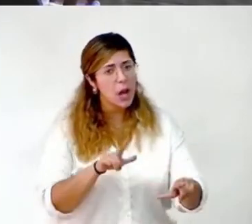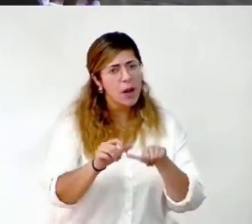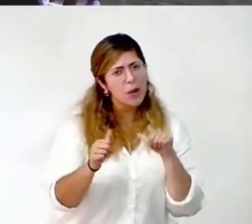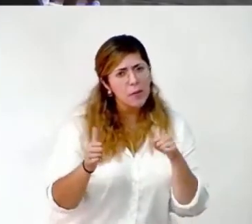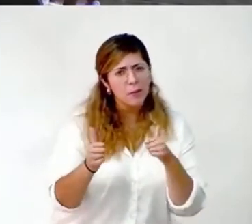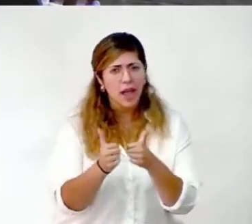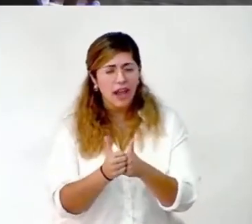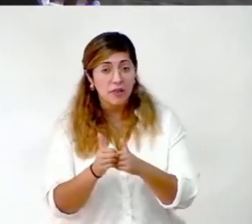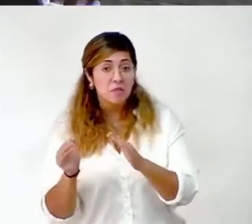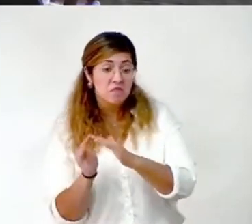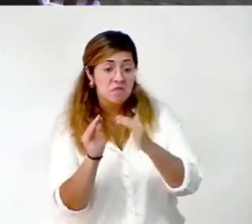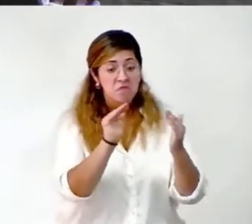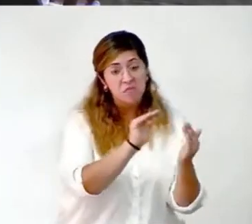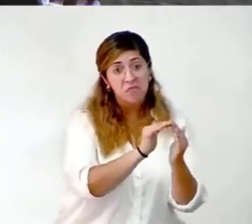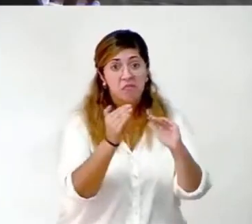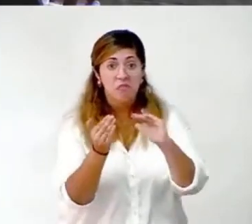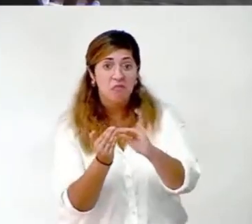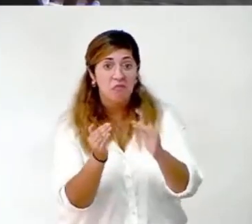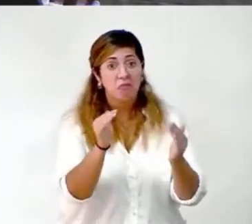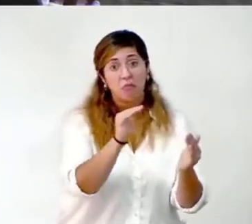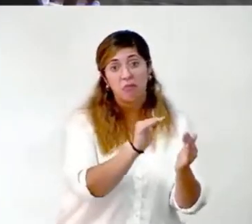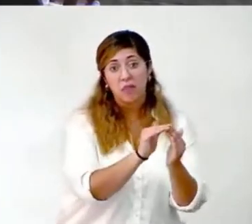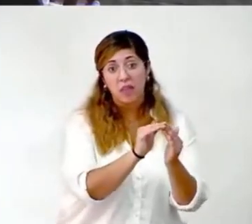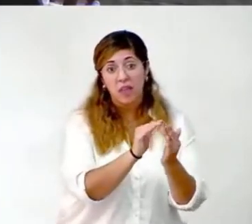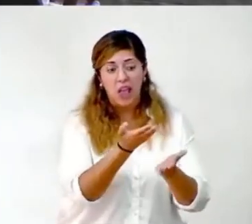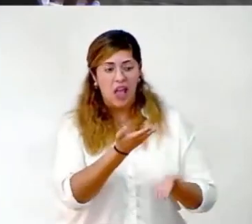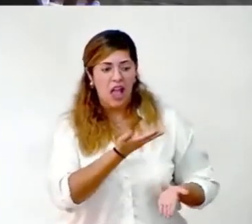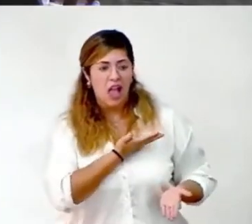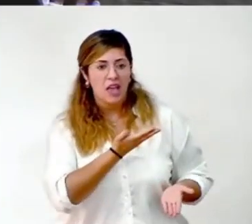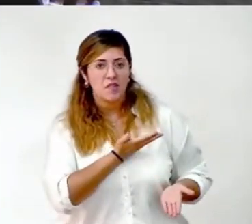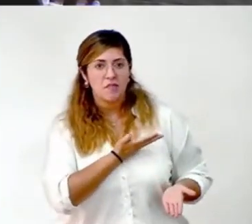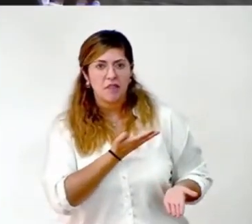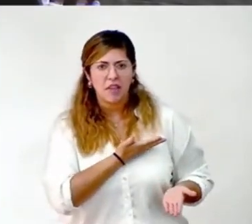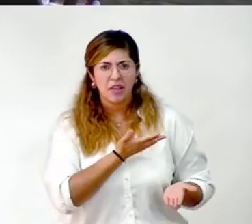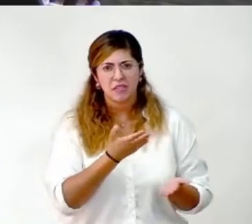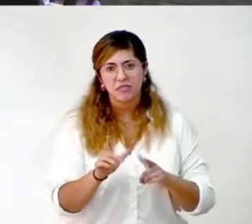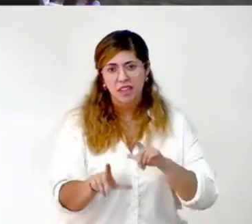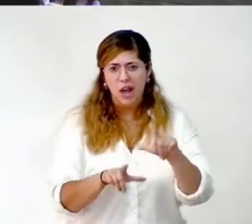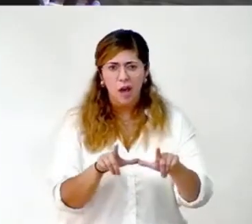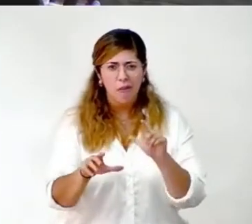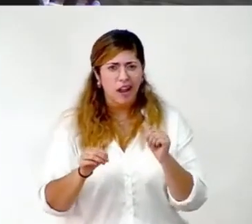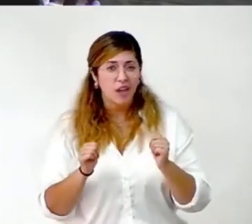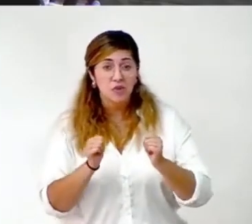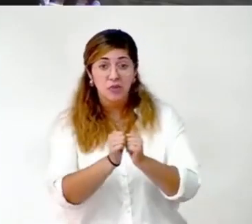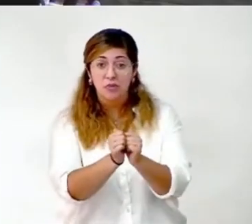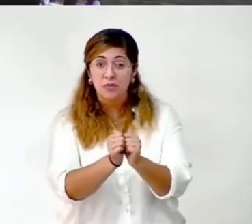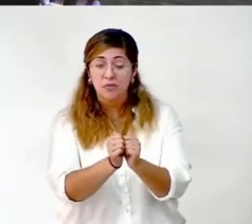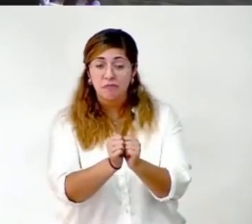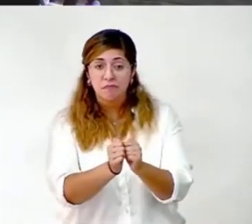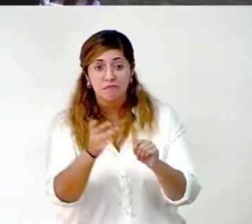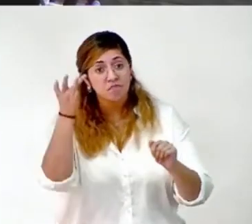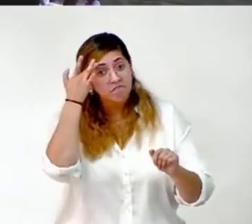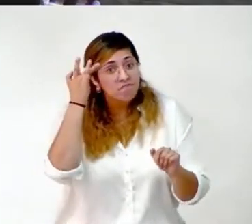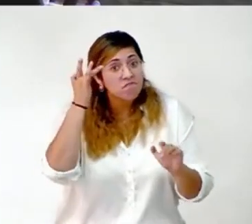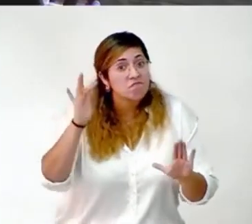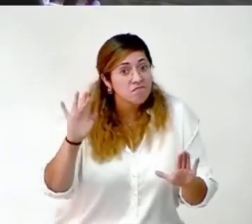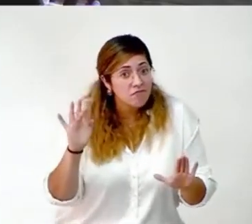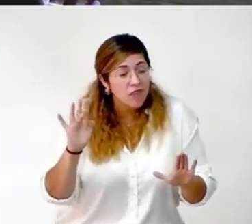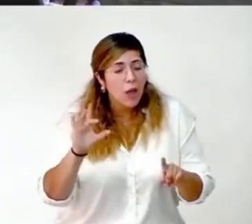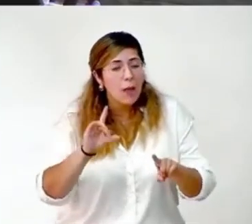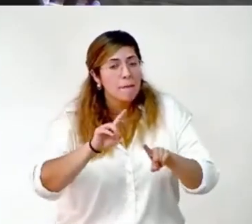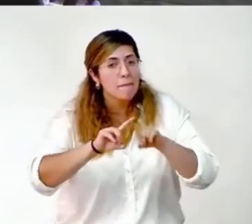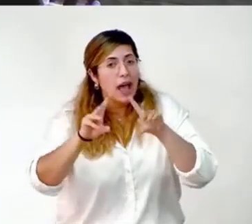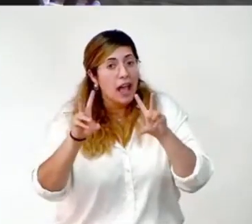na vizinhança. Ora, baseados na Escritura Sagrada, queridos, nós podemos chegar à conclusão que o